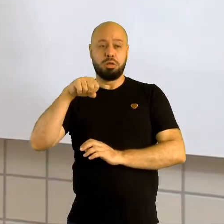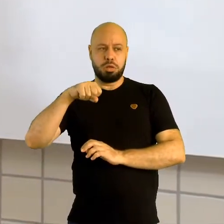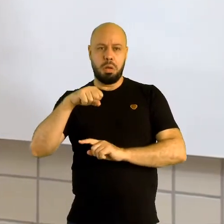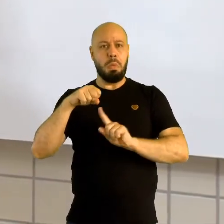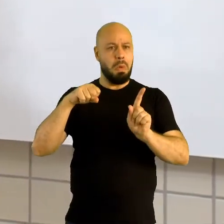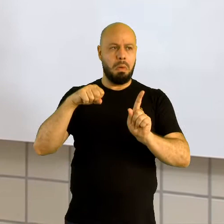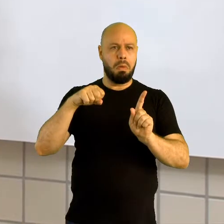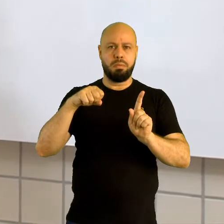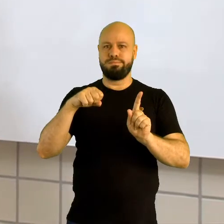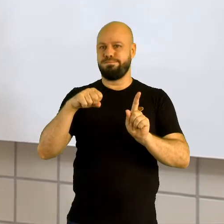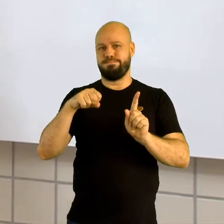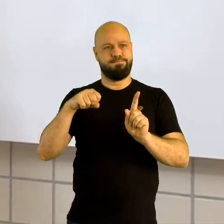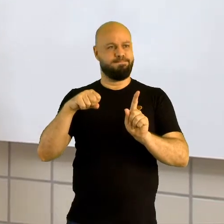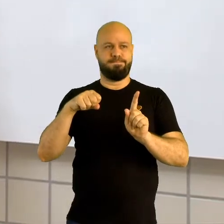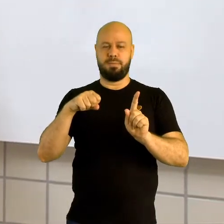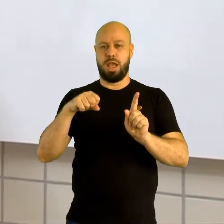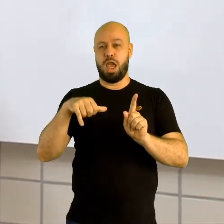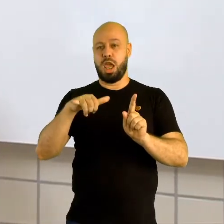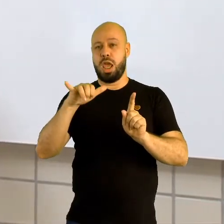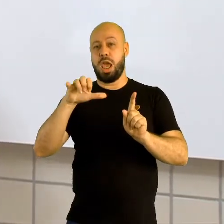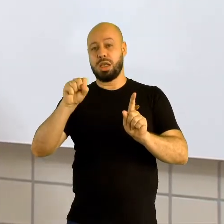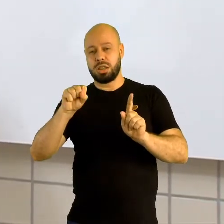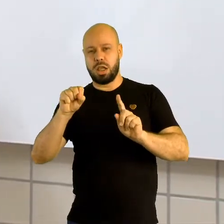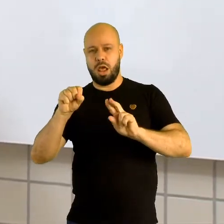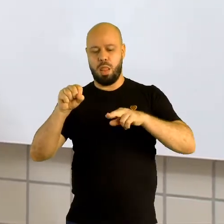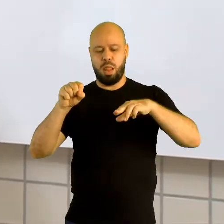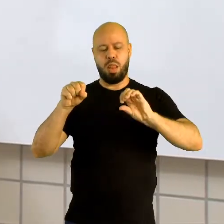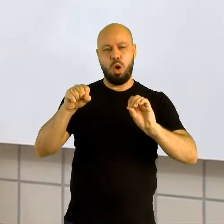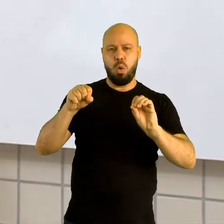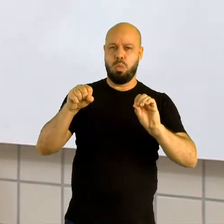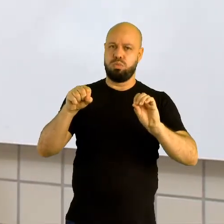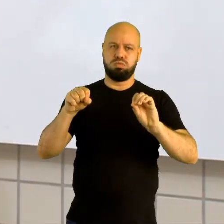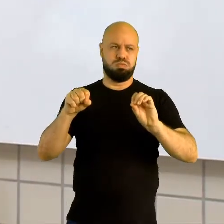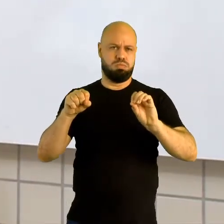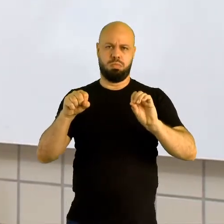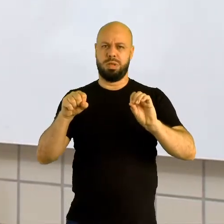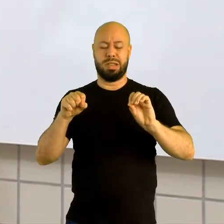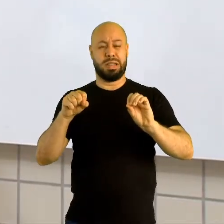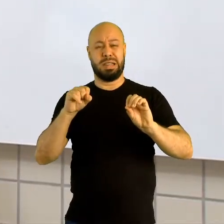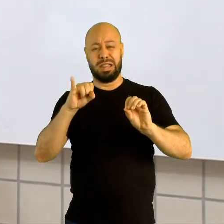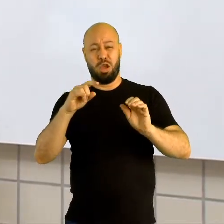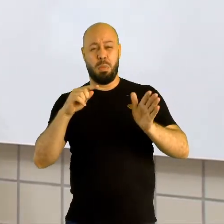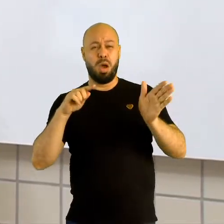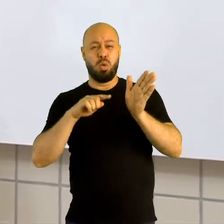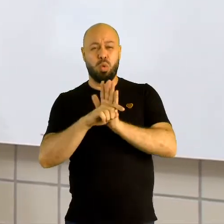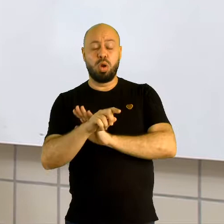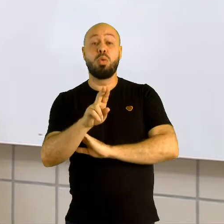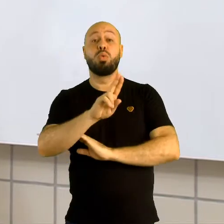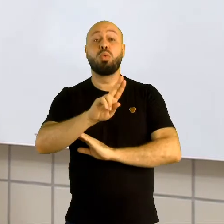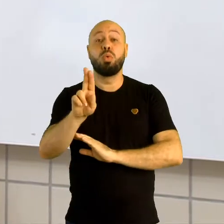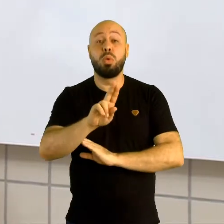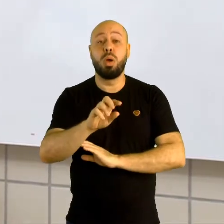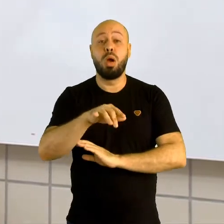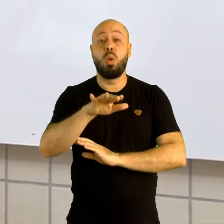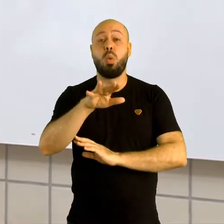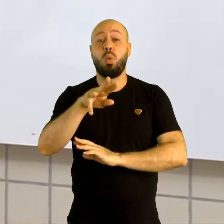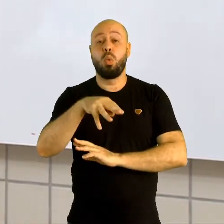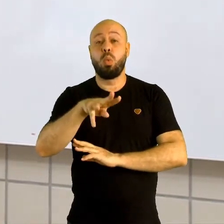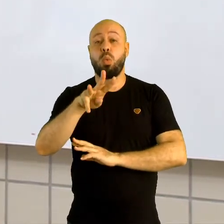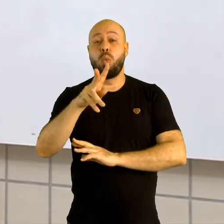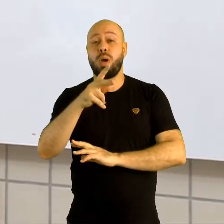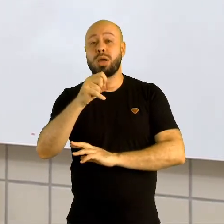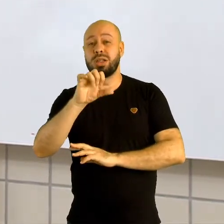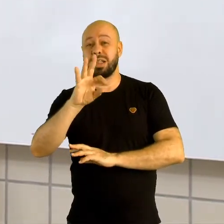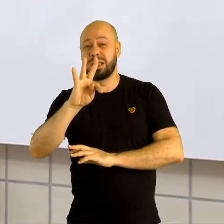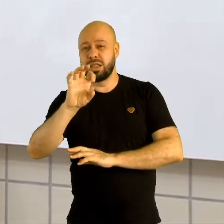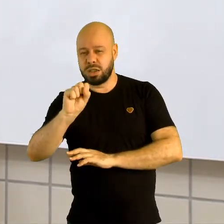ou no. Entenderam? Se eu pergunto what's your name, você vai me responder my name